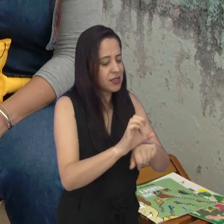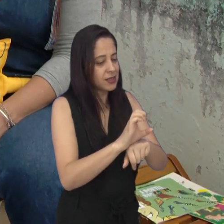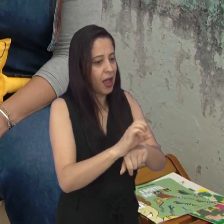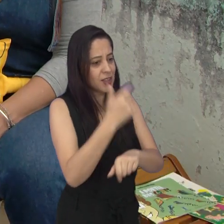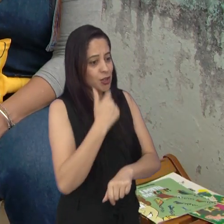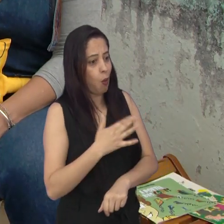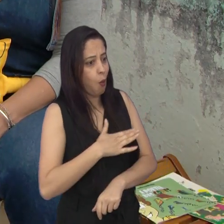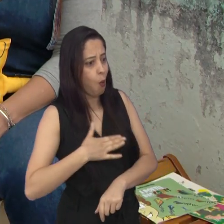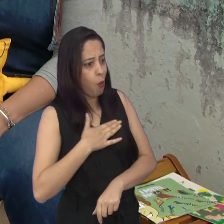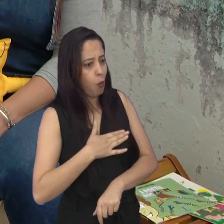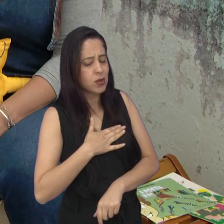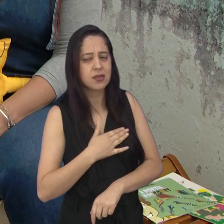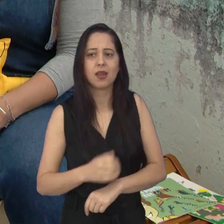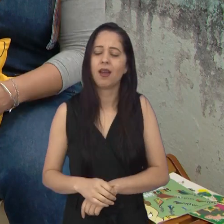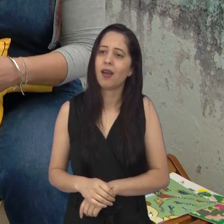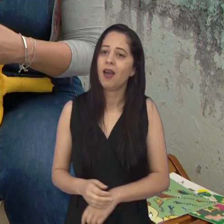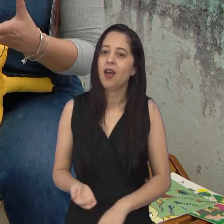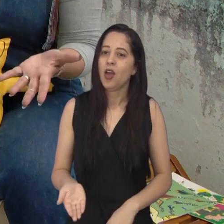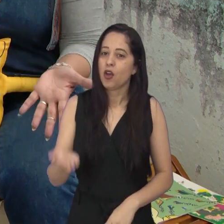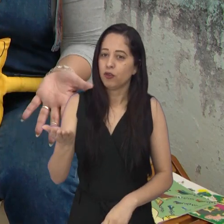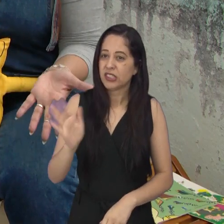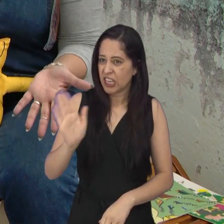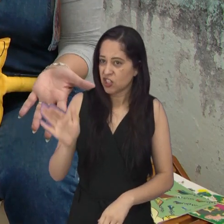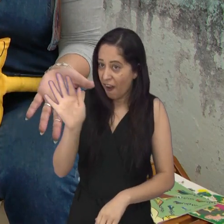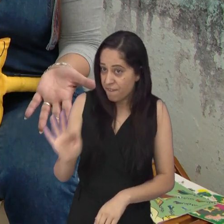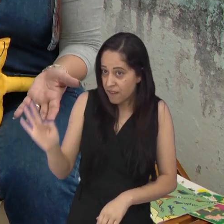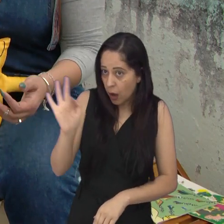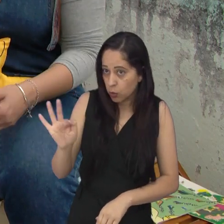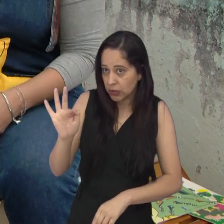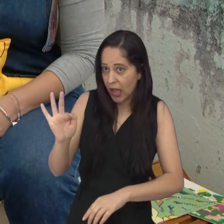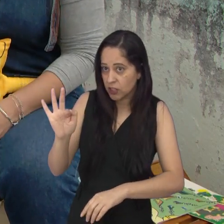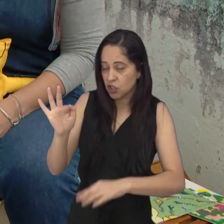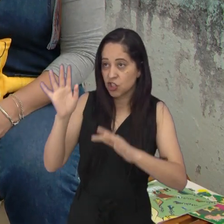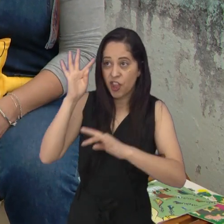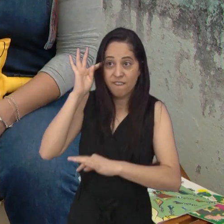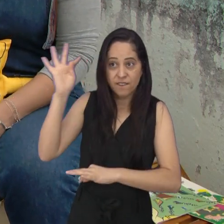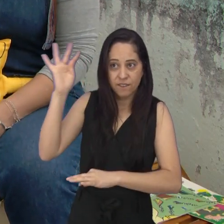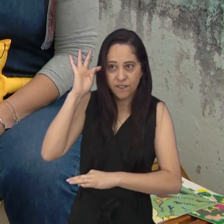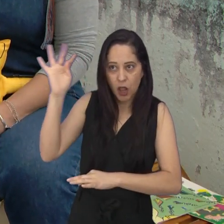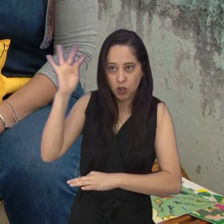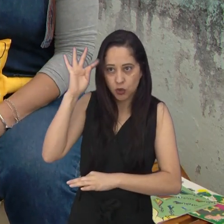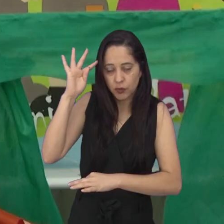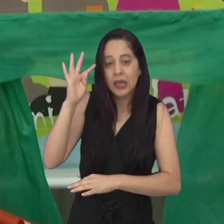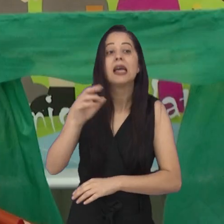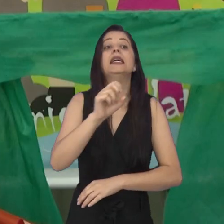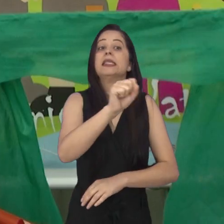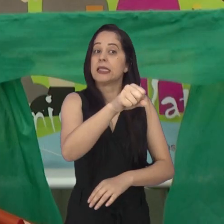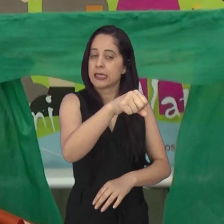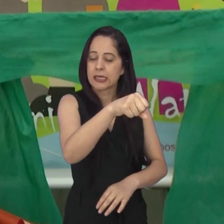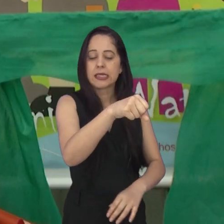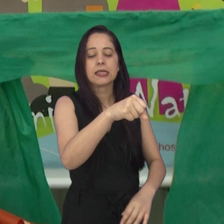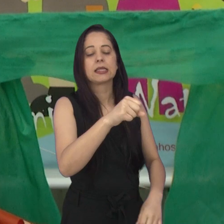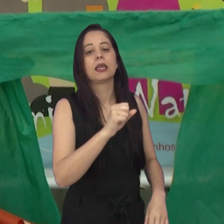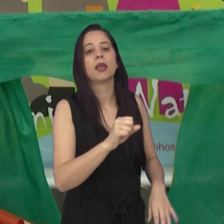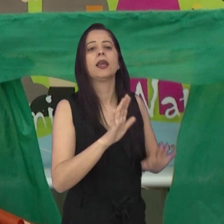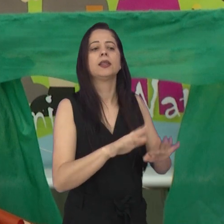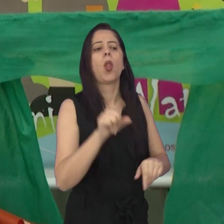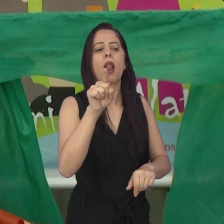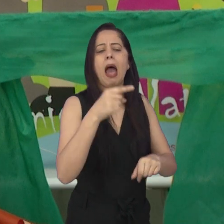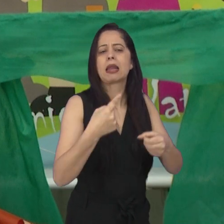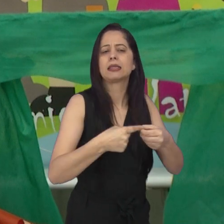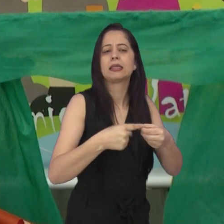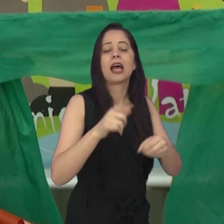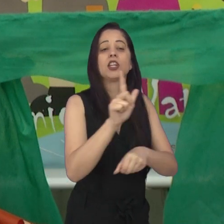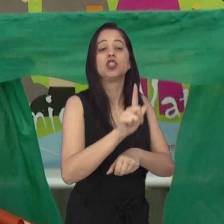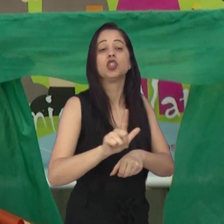aquilo. A filosofia já era faculdade? É isso? Isso, já era na faculdade. E aí foi lá em Lorena, eu